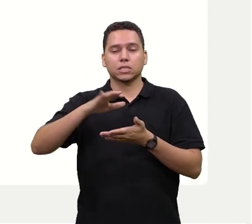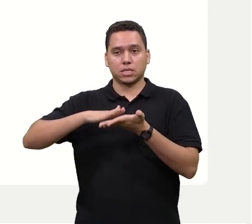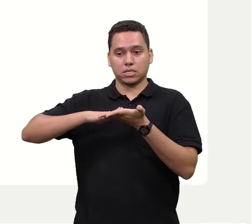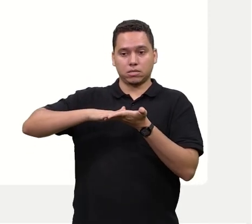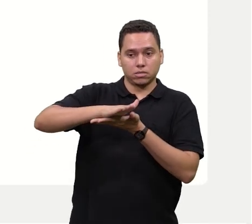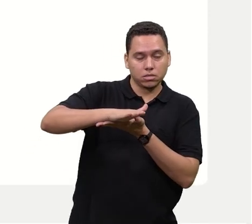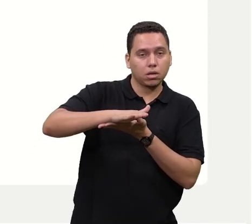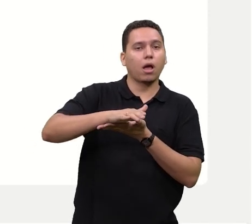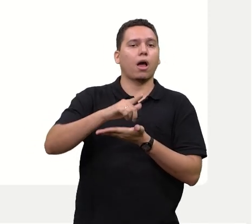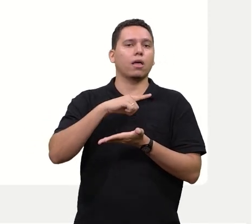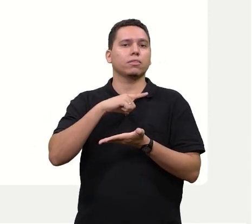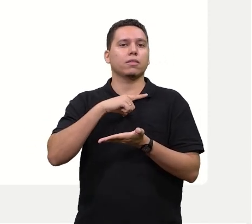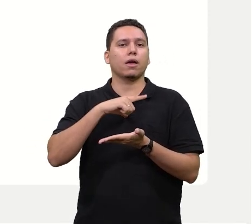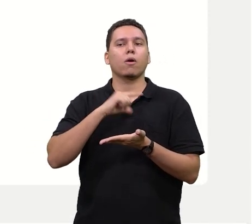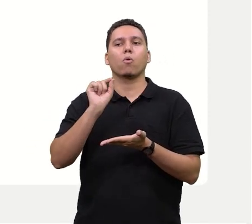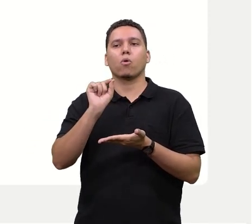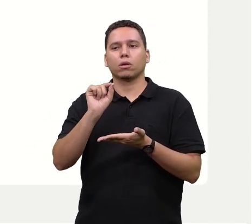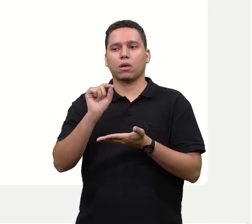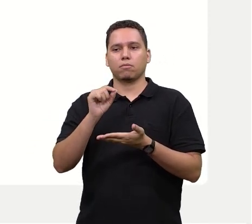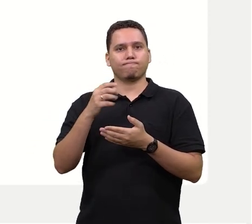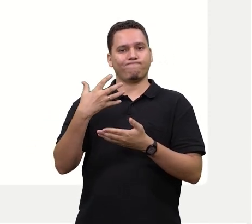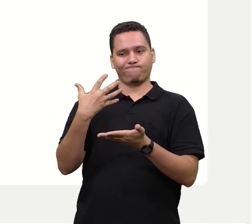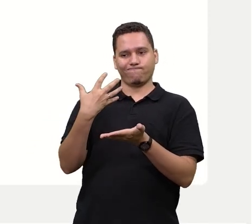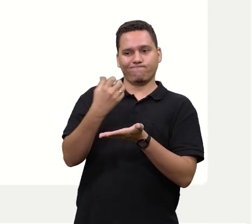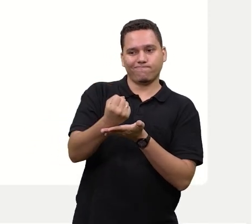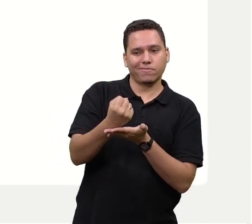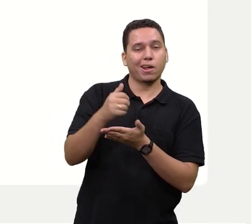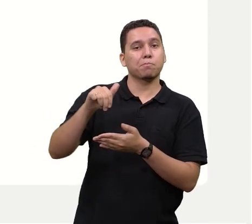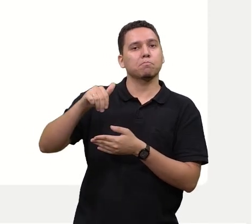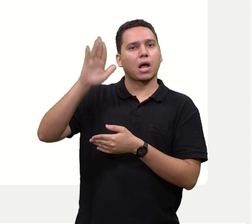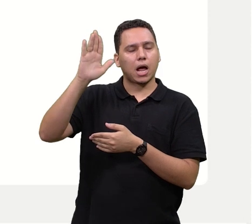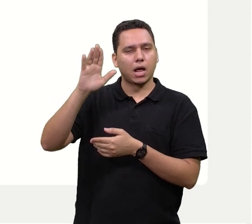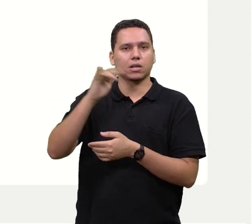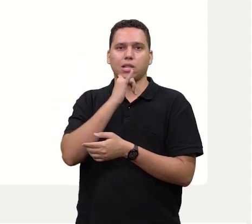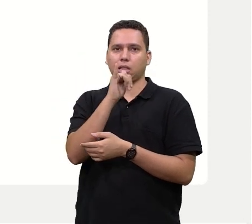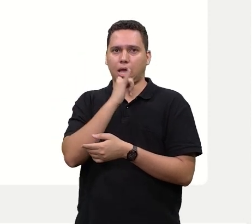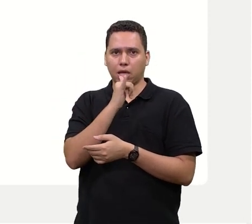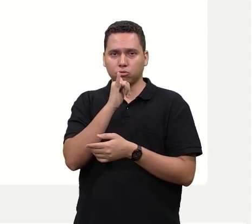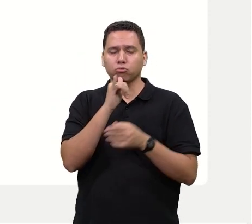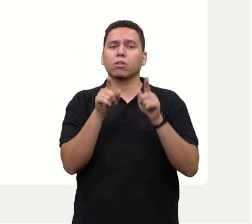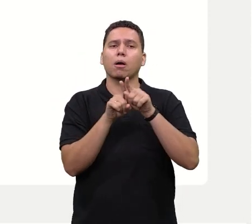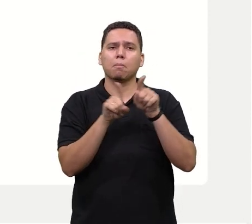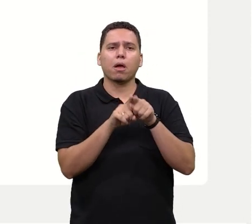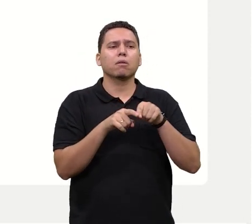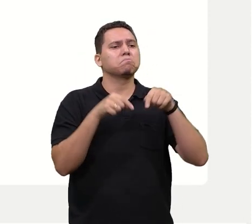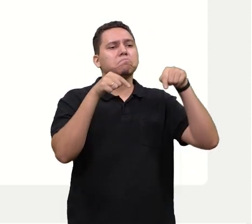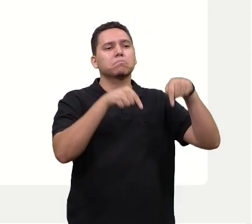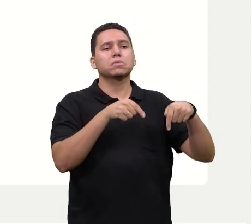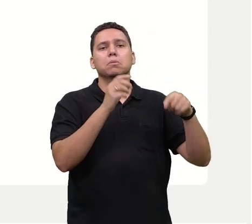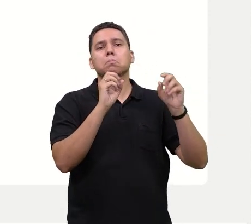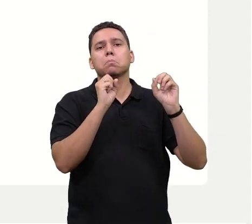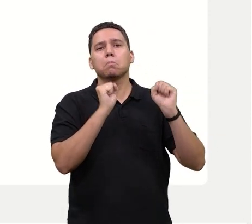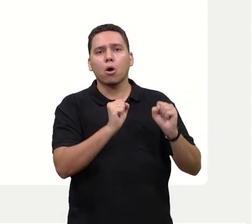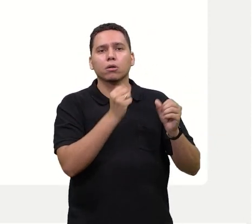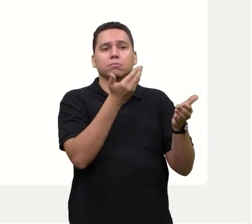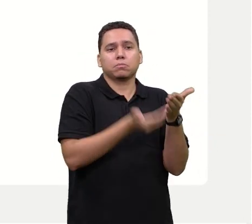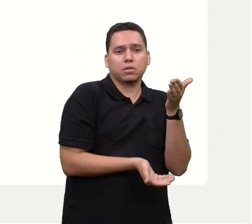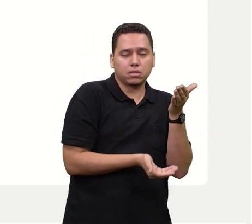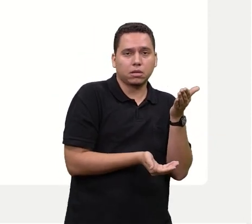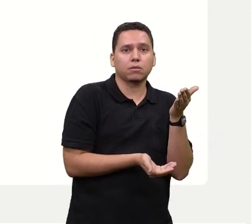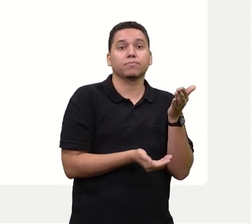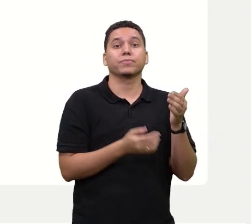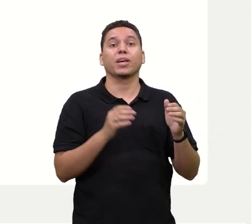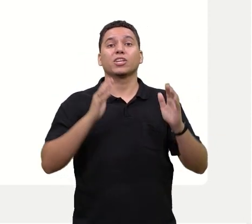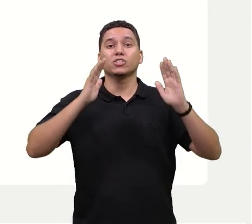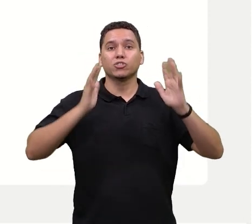capacidade de ganhar mais elétrons que o outro. Um tem capacidade de perder mais elétrons que o outro, fazendo com que após o atrito, um cara fique